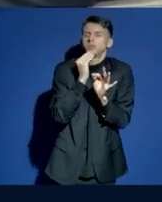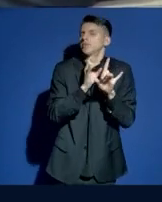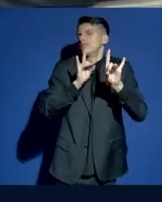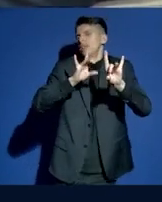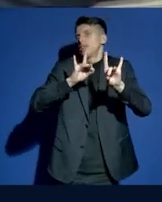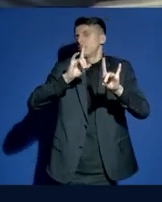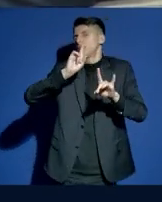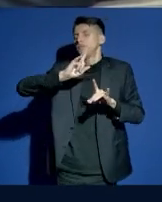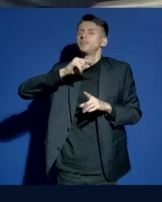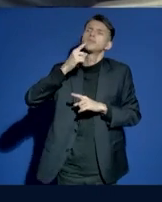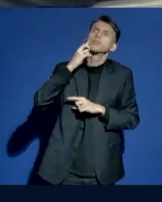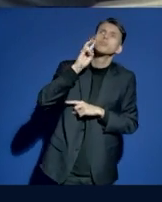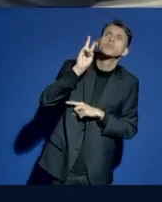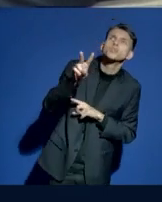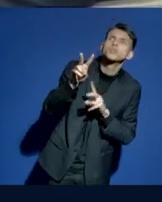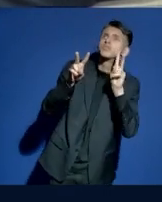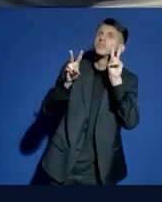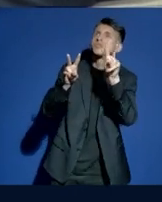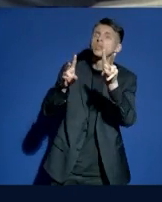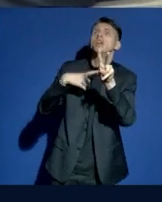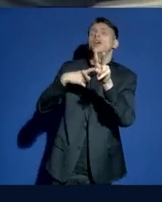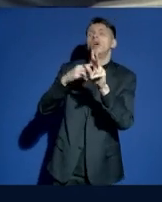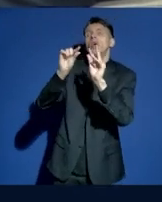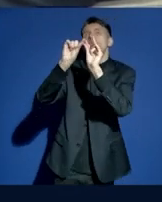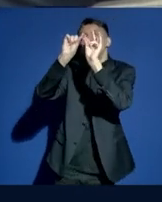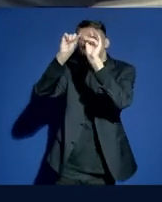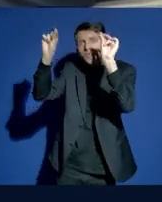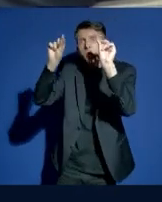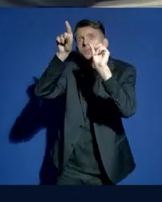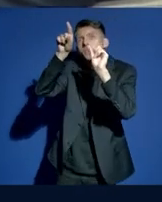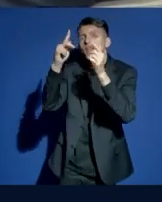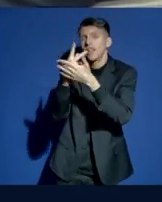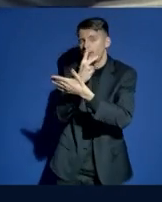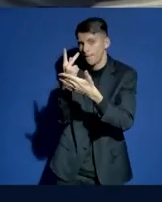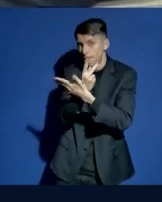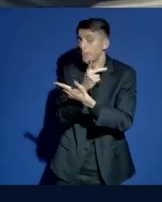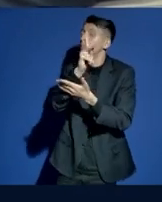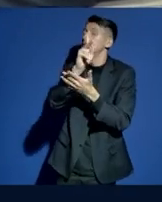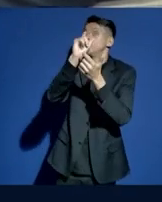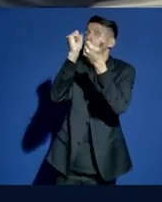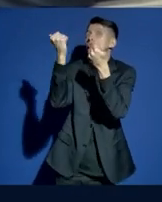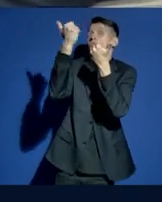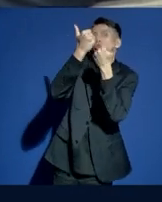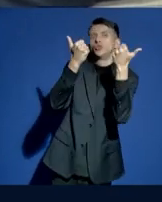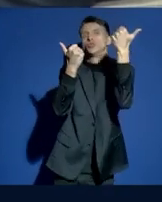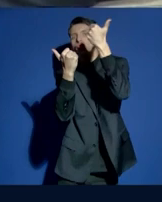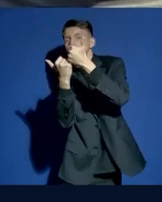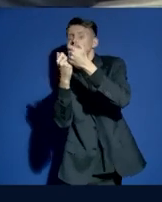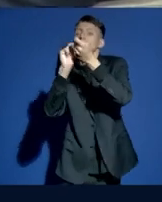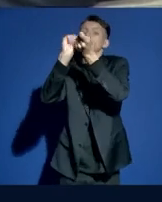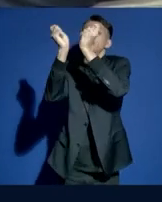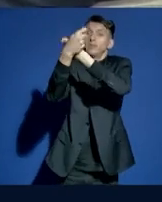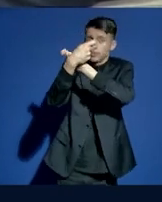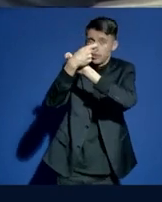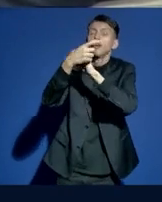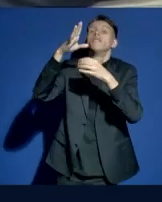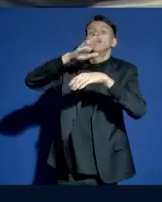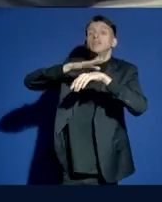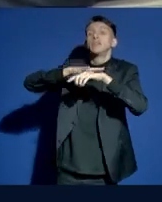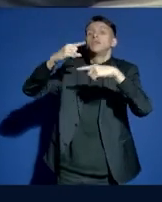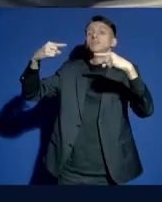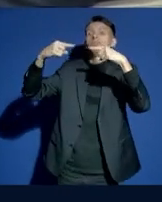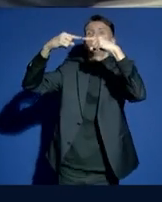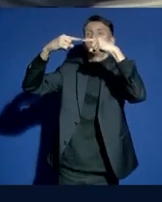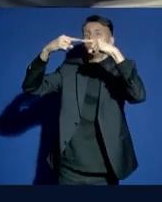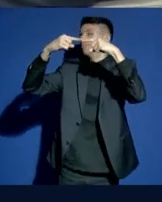técnico Olha o disjuntor tal tá com problema você tira esse e bota esse você tira esse cabo e conecta esse cabo